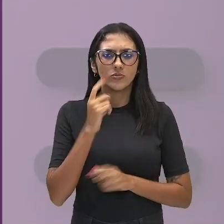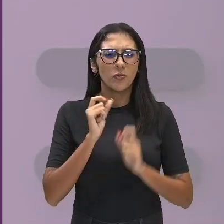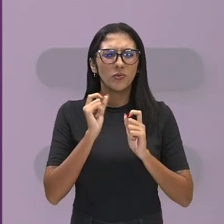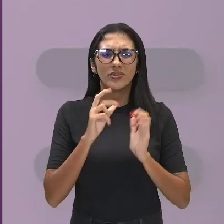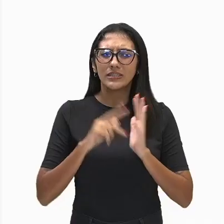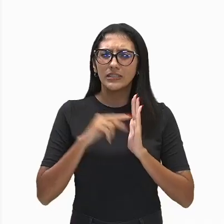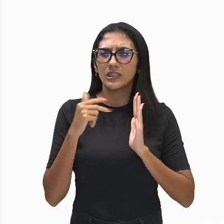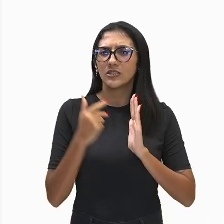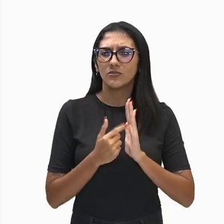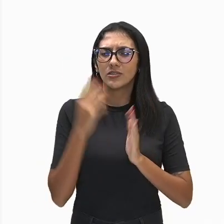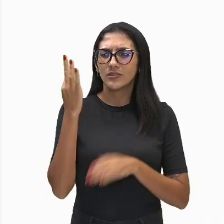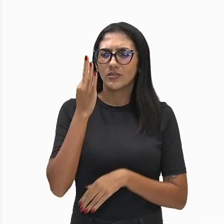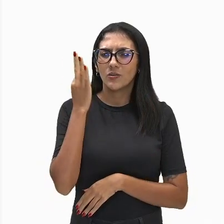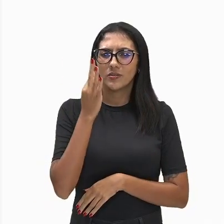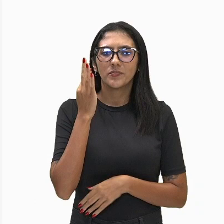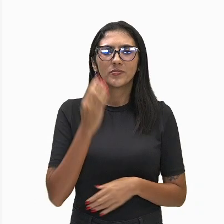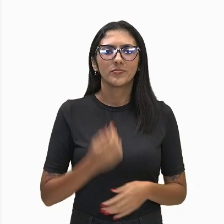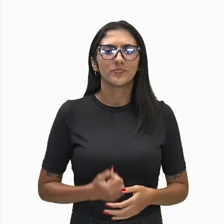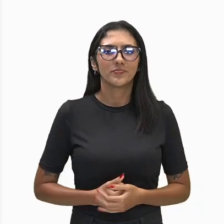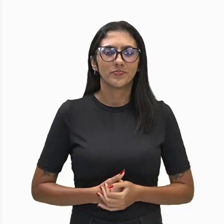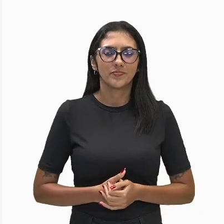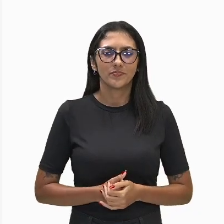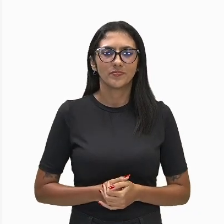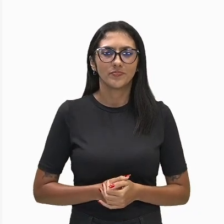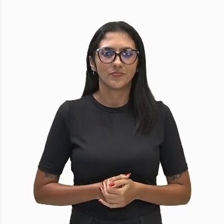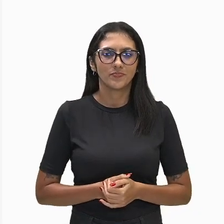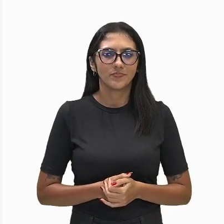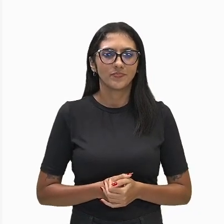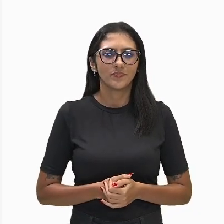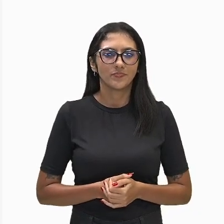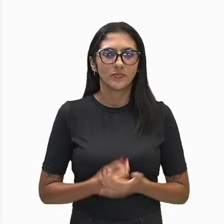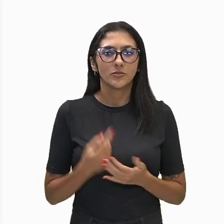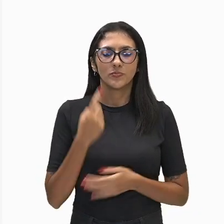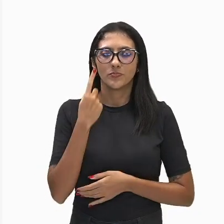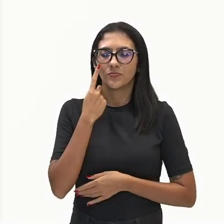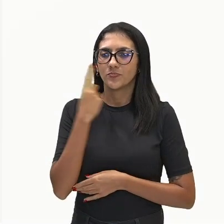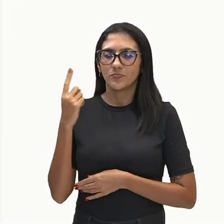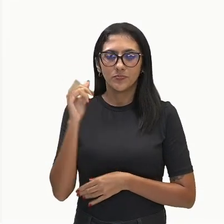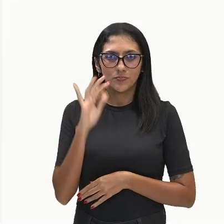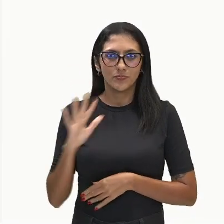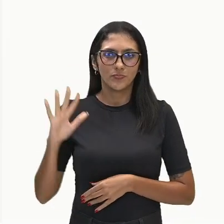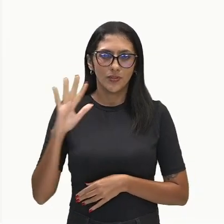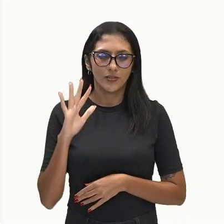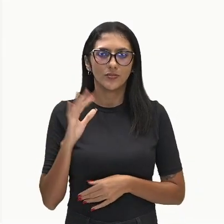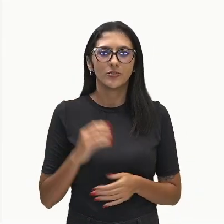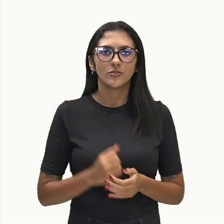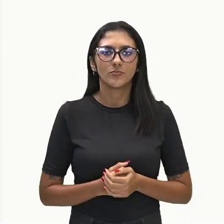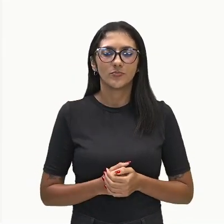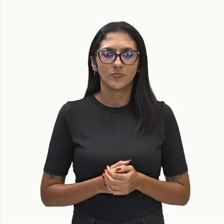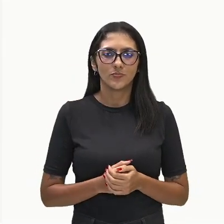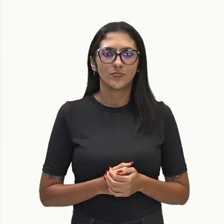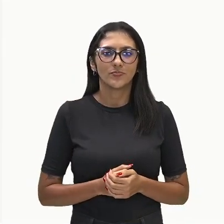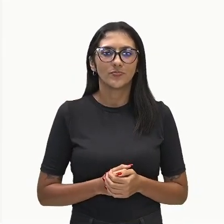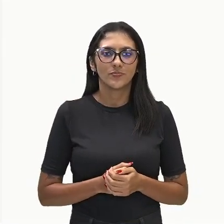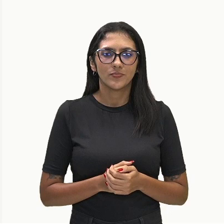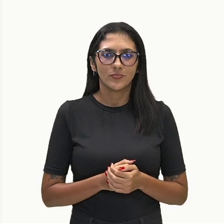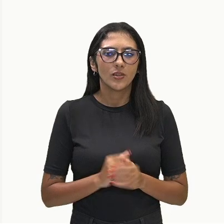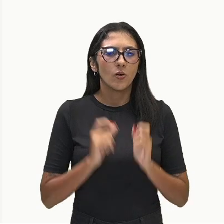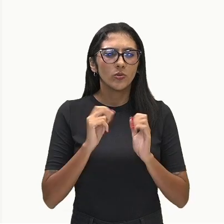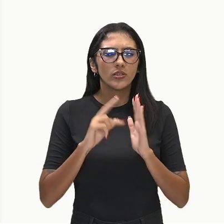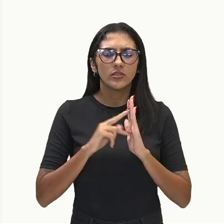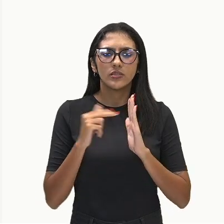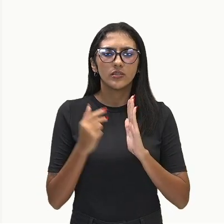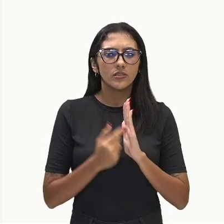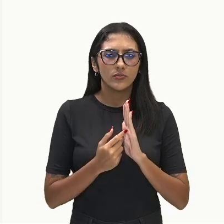Teorema de Pitágoras. Então, temos aí um triângulo retângulo. E o que é que diz o